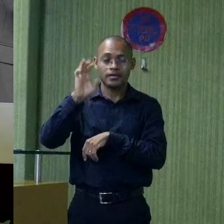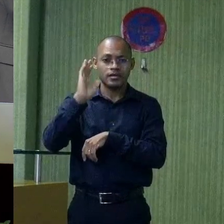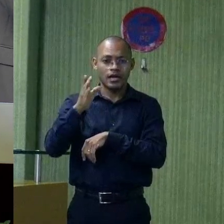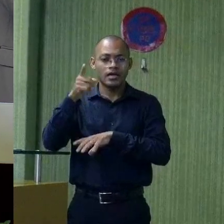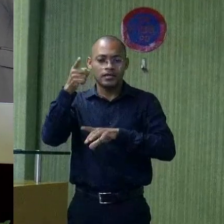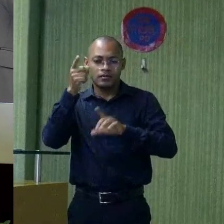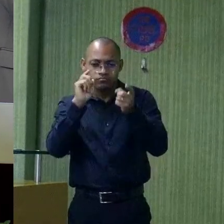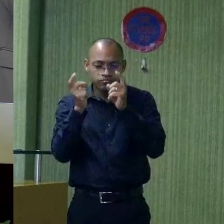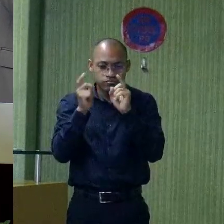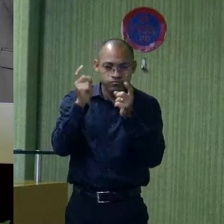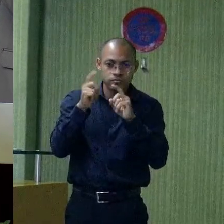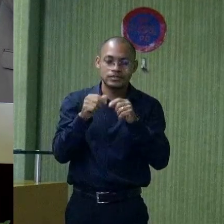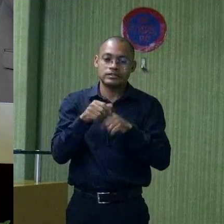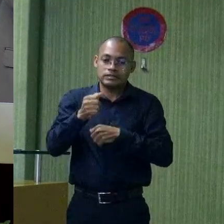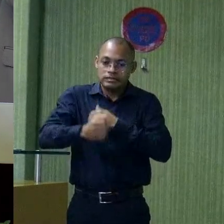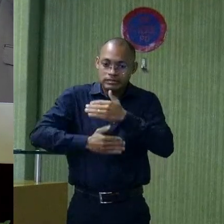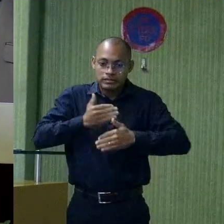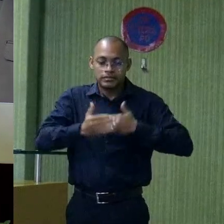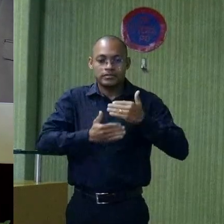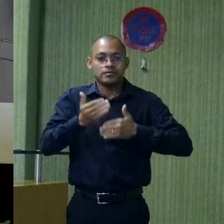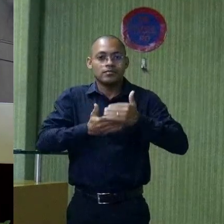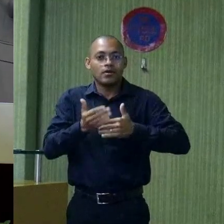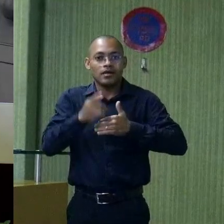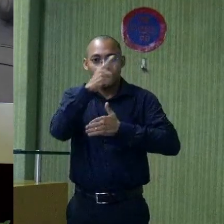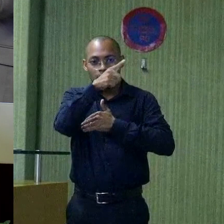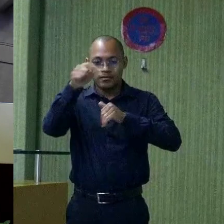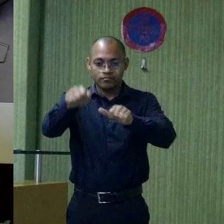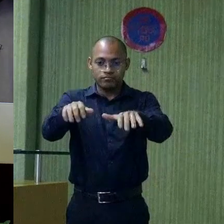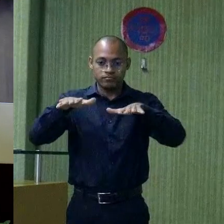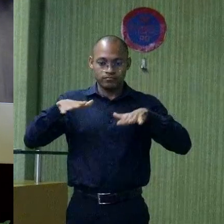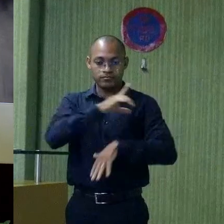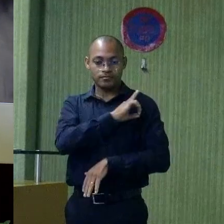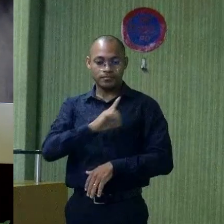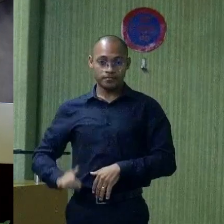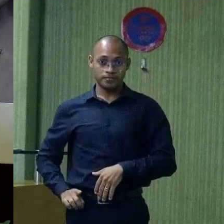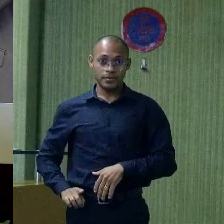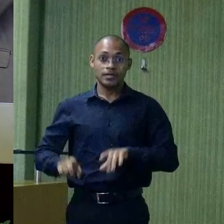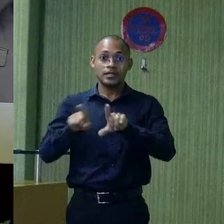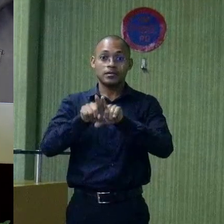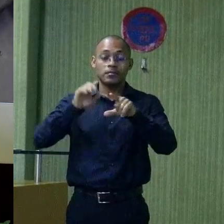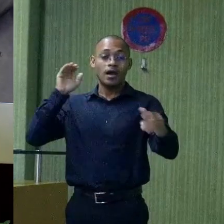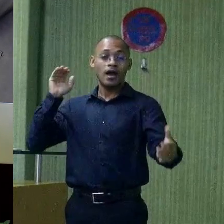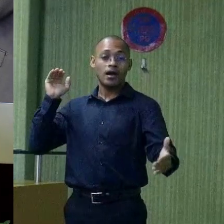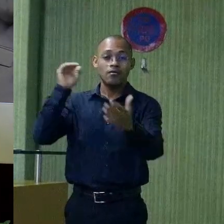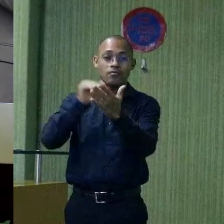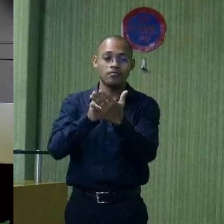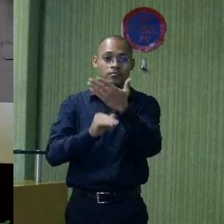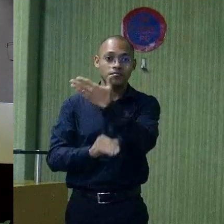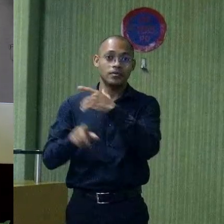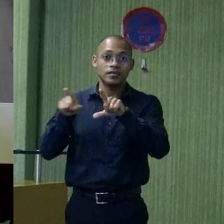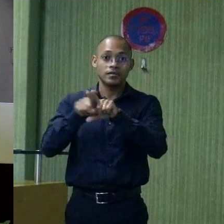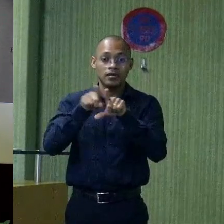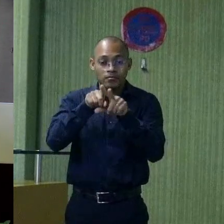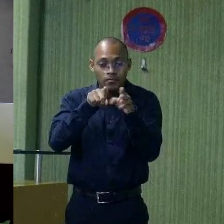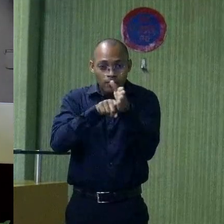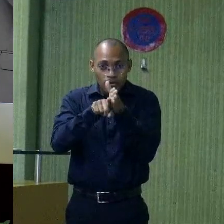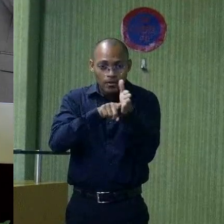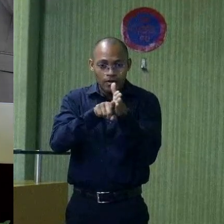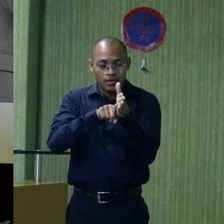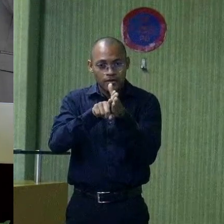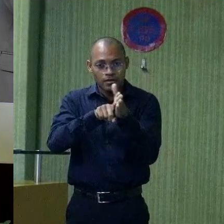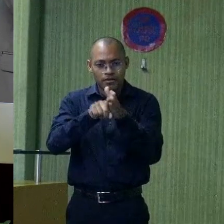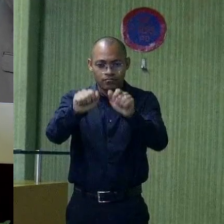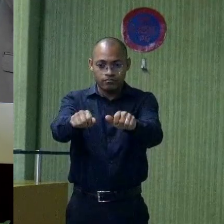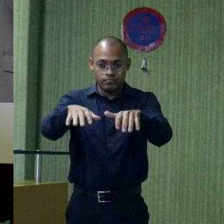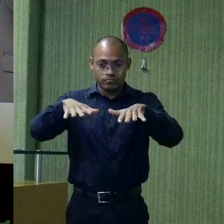dos deputados e a última movimentação gente mais uma vez consultando o sítio da câmara né dos